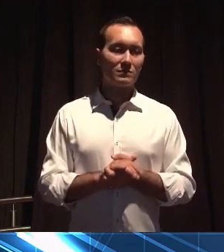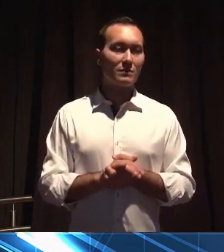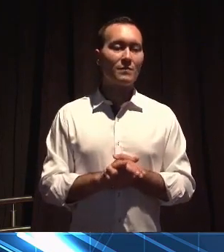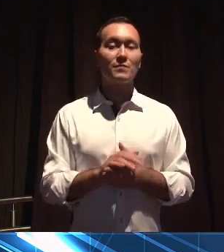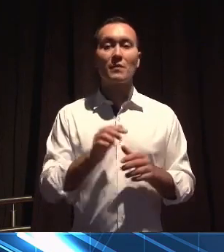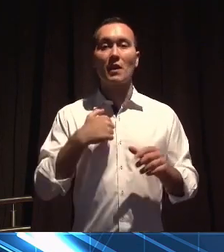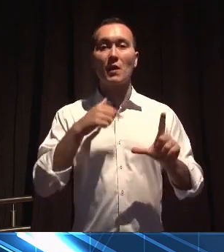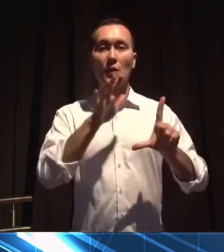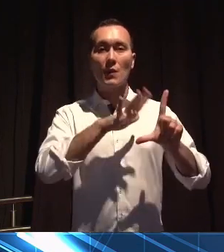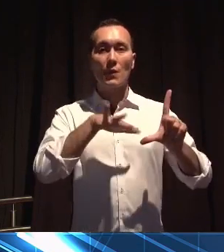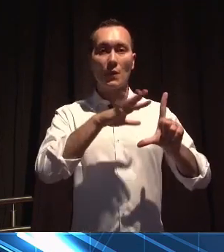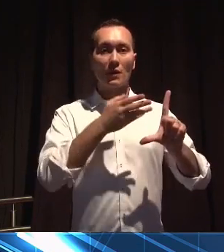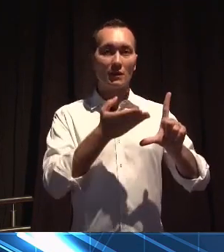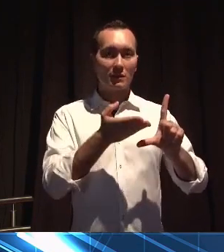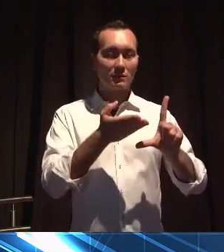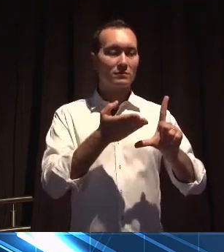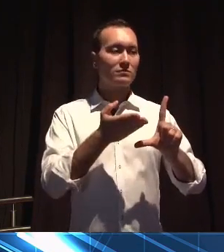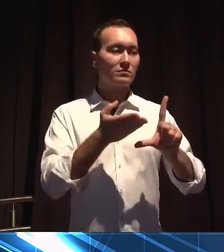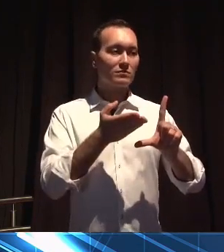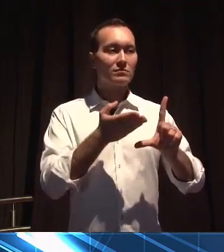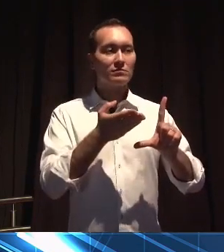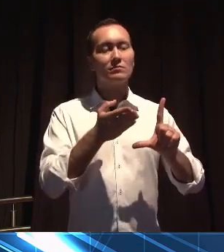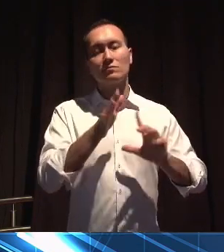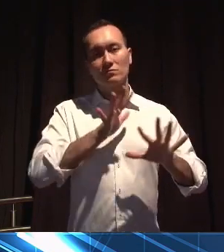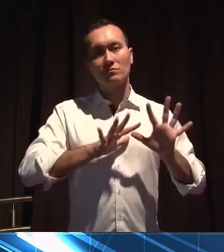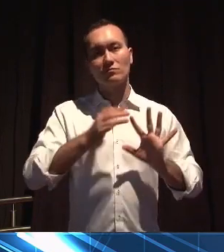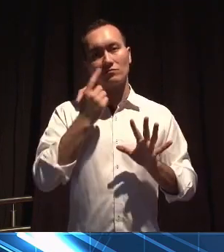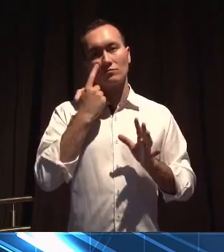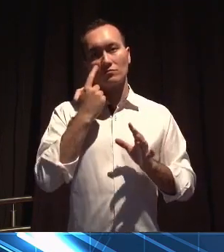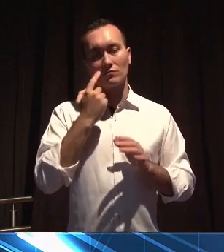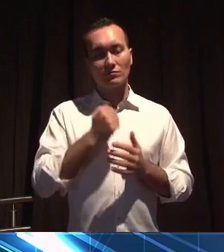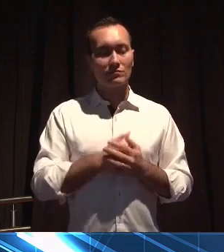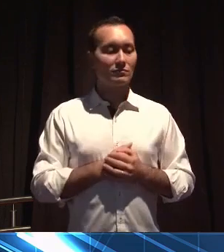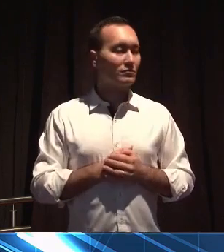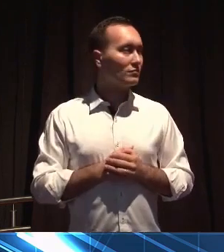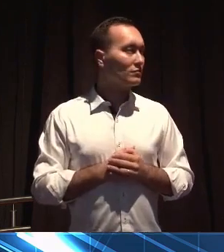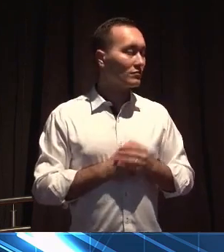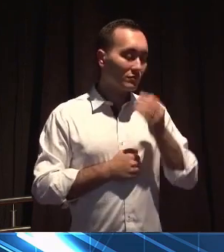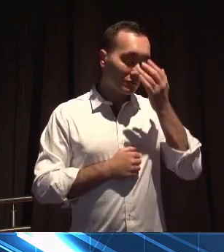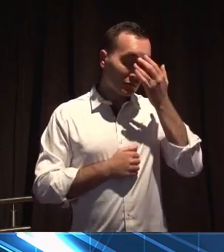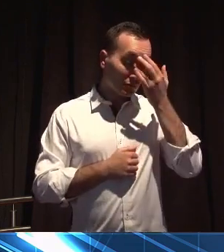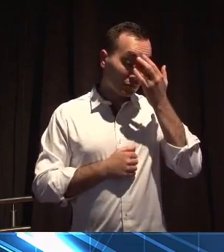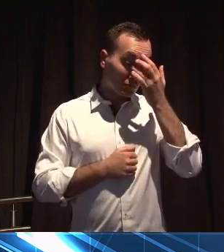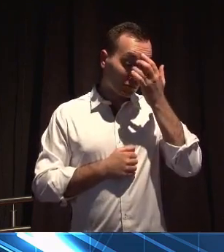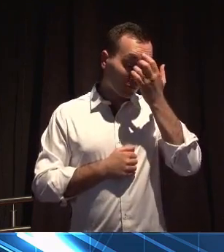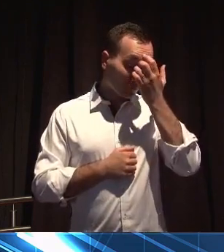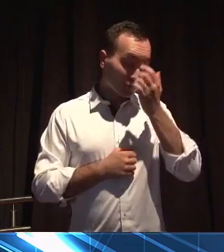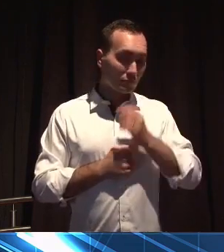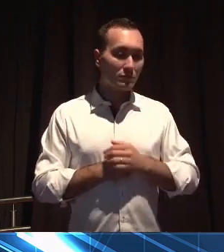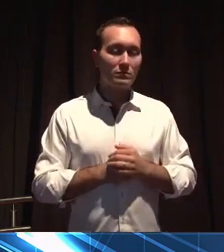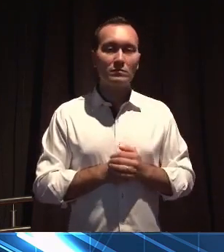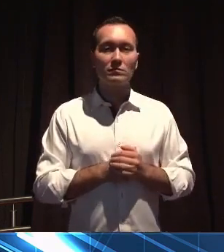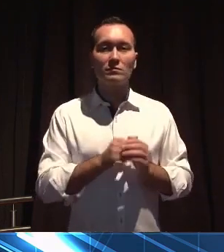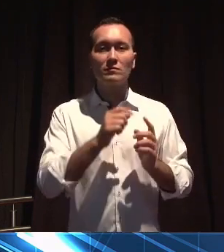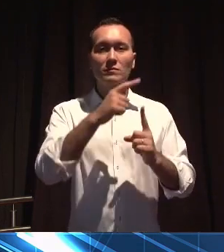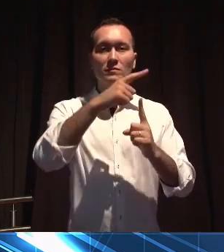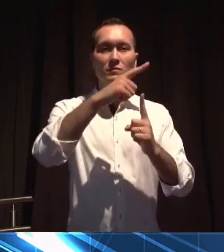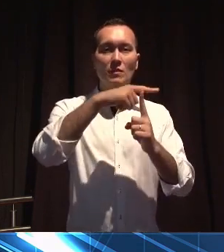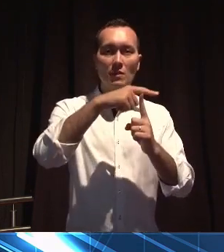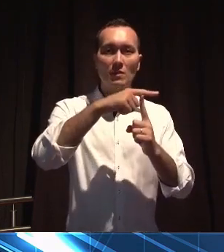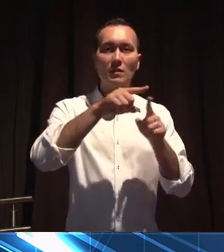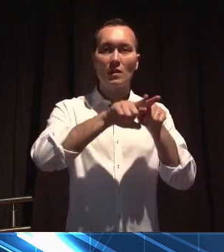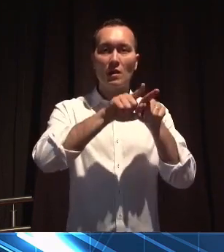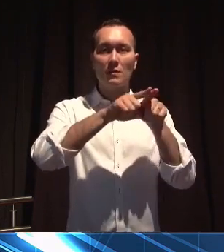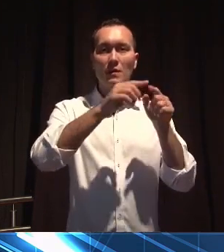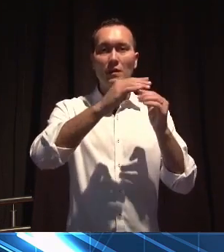contra pontos assim sobre essa é de subtipagem comportamental e eu não sei na verdade não encontrei nenhum